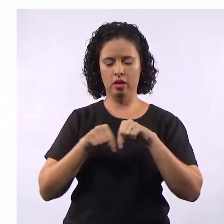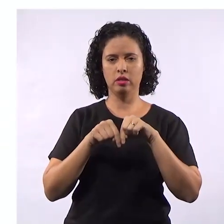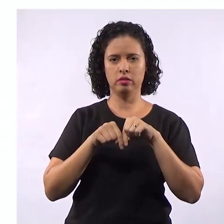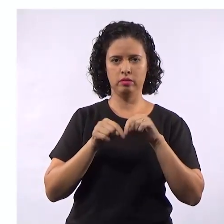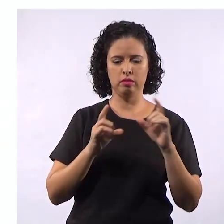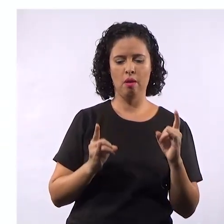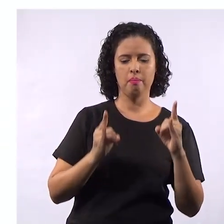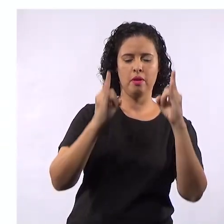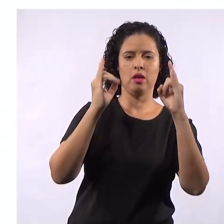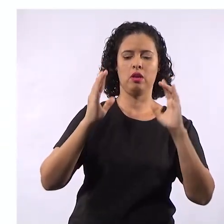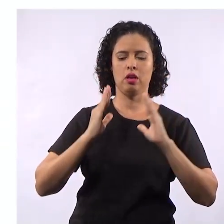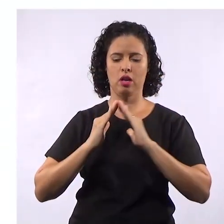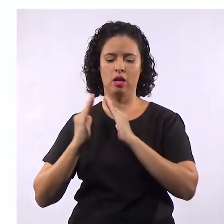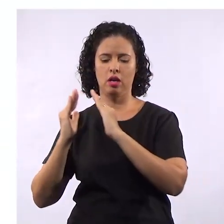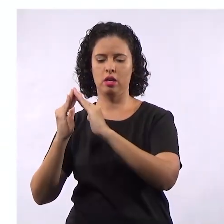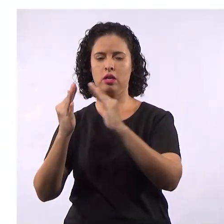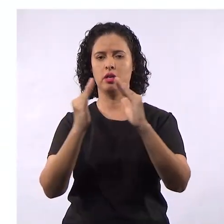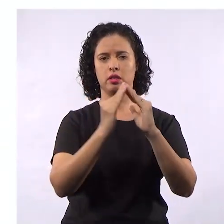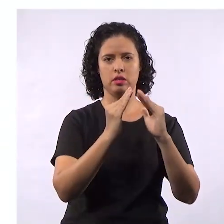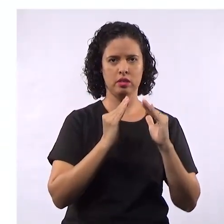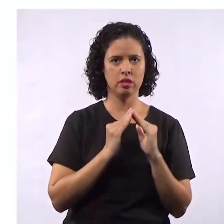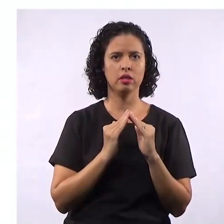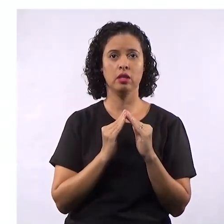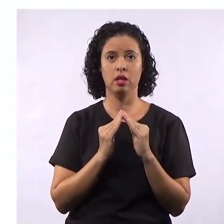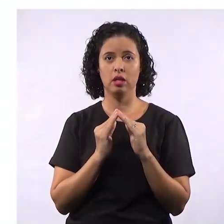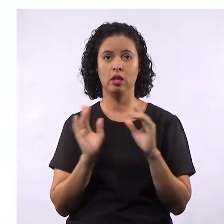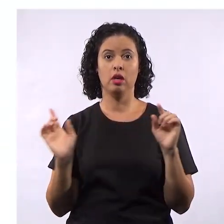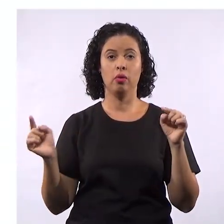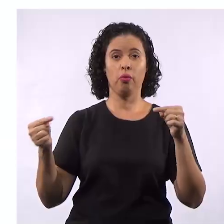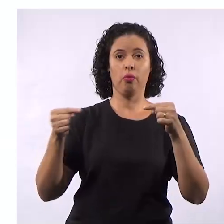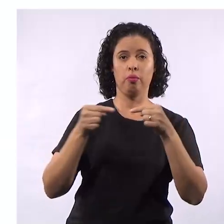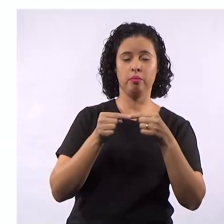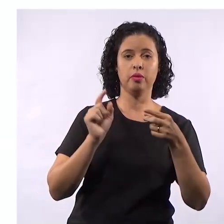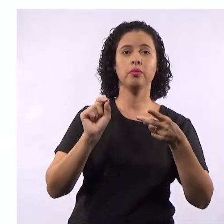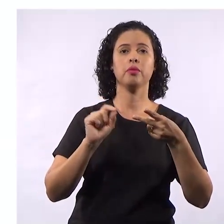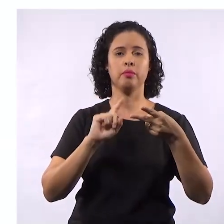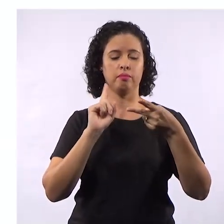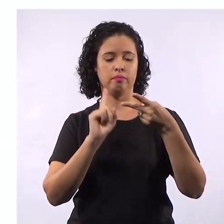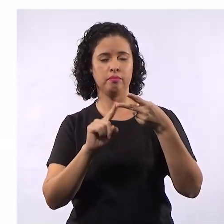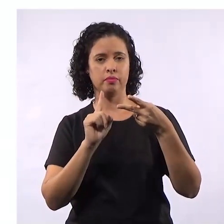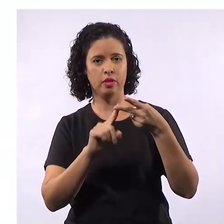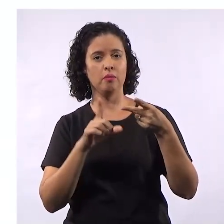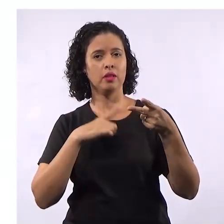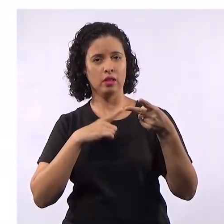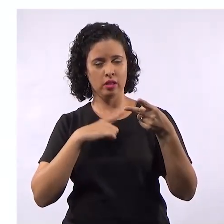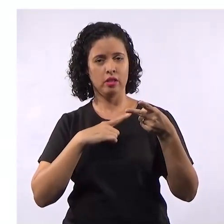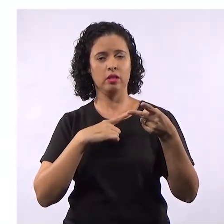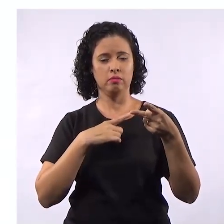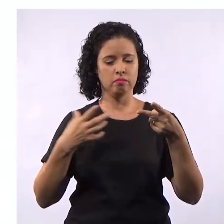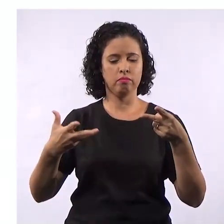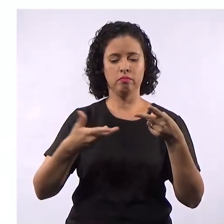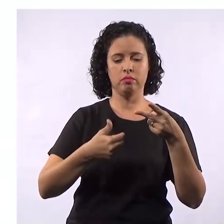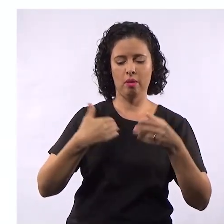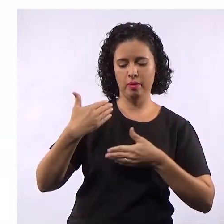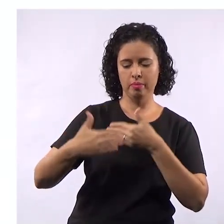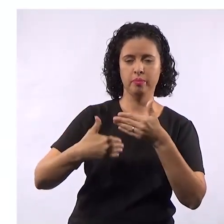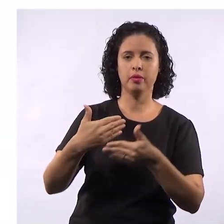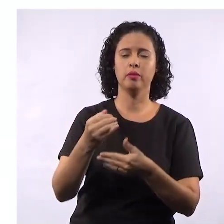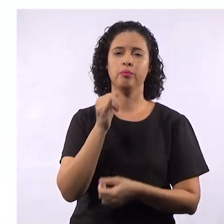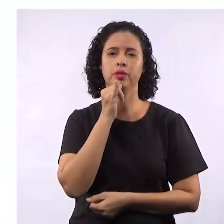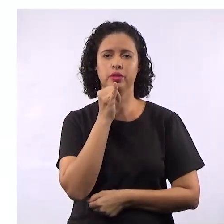falecer, mesmo que seja por segundos, respirou, esta criança terá uma certidão de nascimento, né? Por quê? Porque